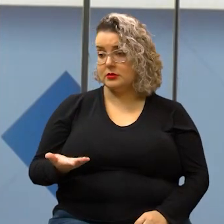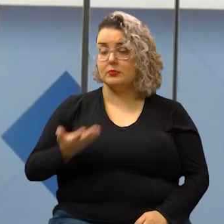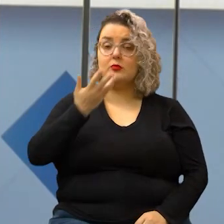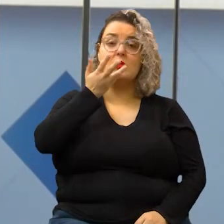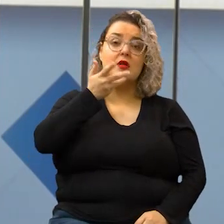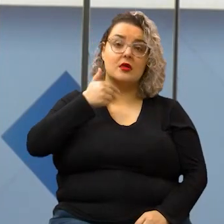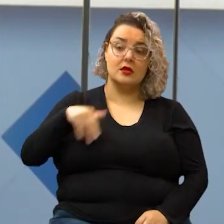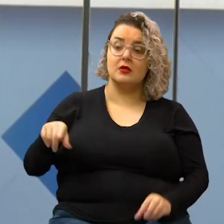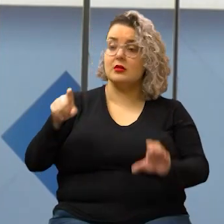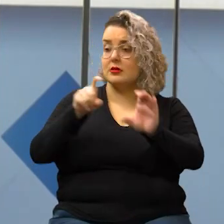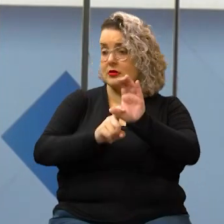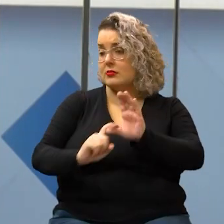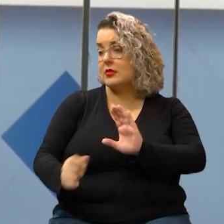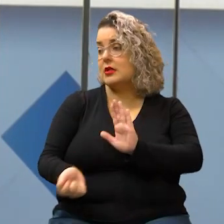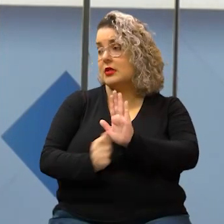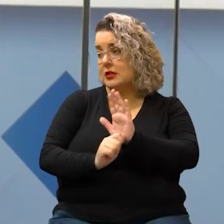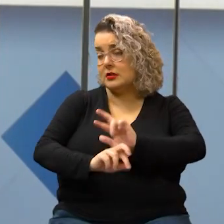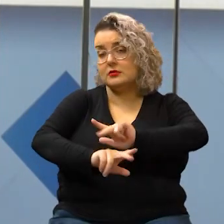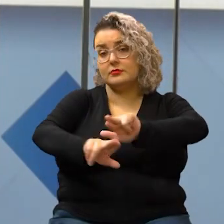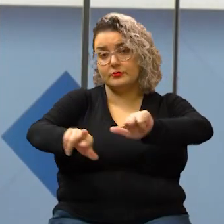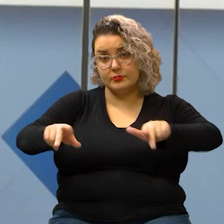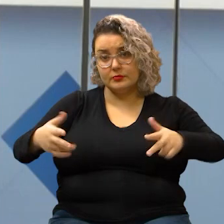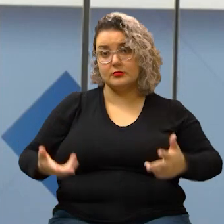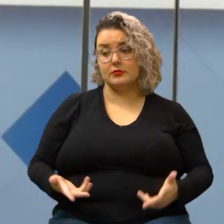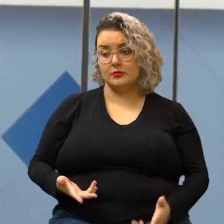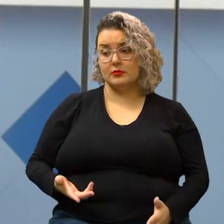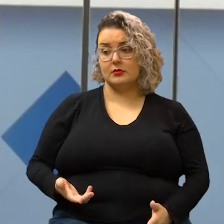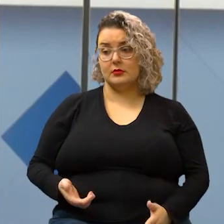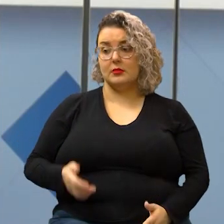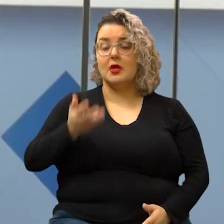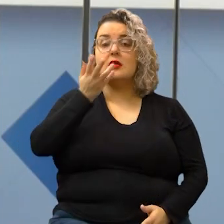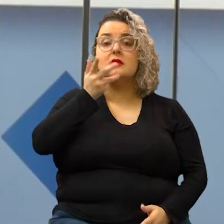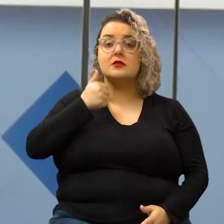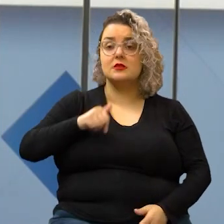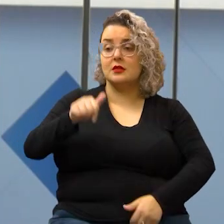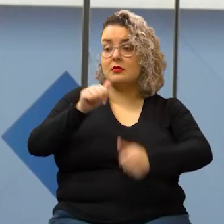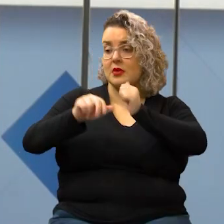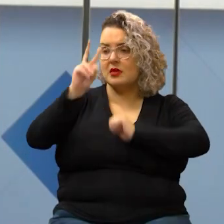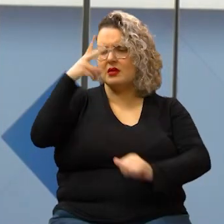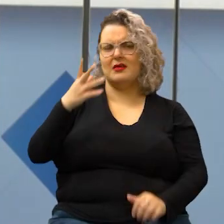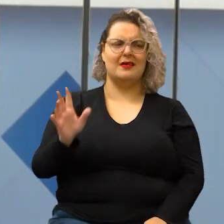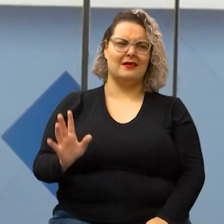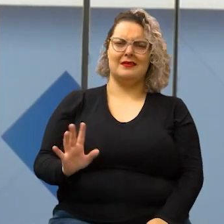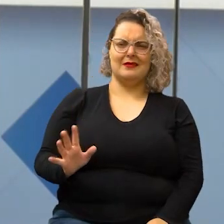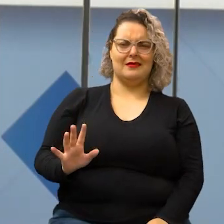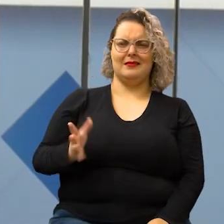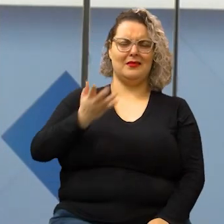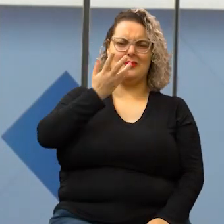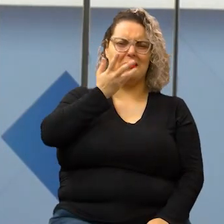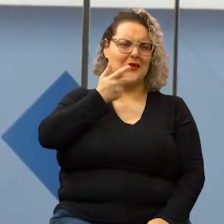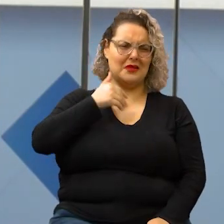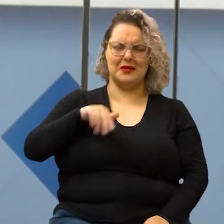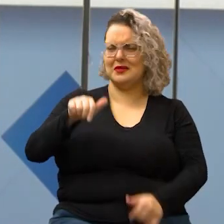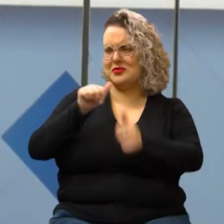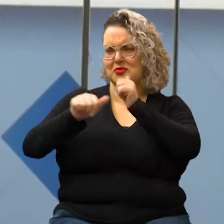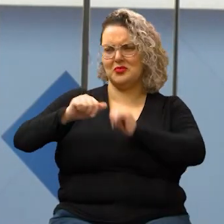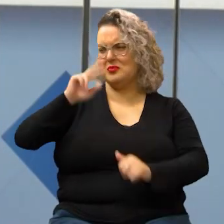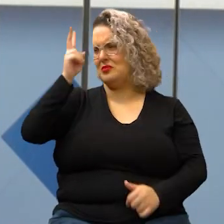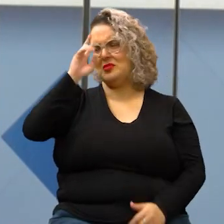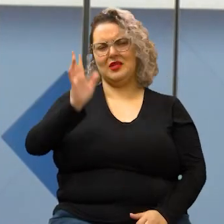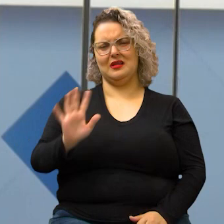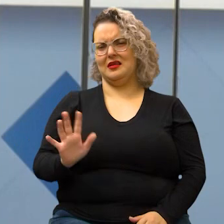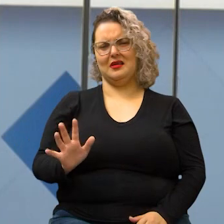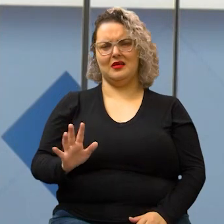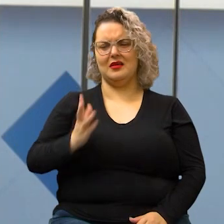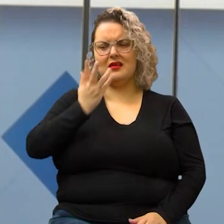crianças dependentes químicas, né, para as crianças alcoolistas. Porque tem muita gente que fala, não, criança não bebe álcool, criança